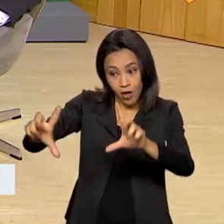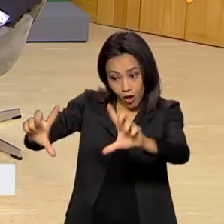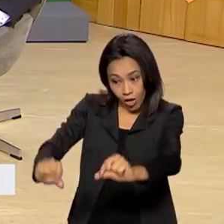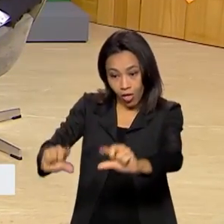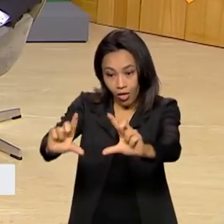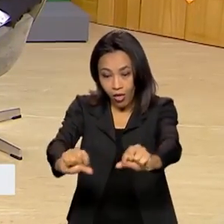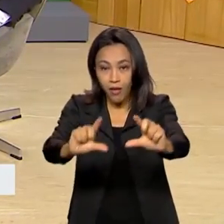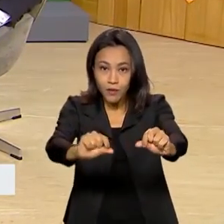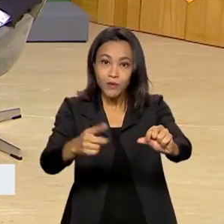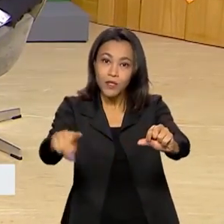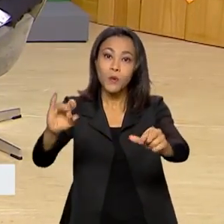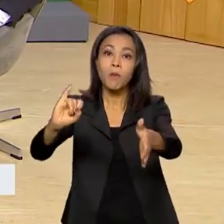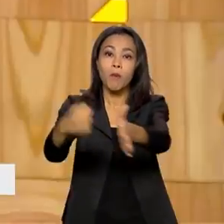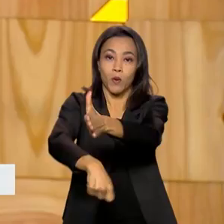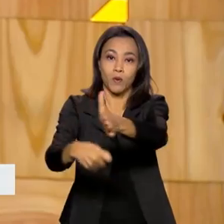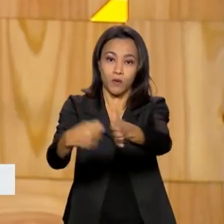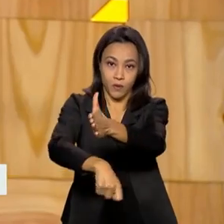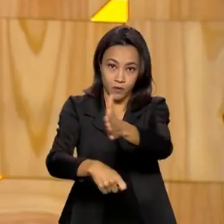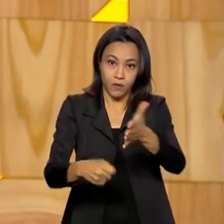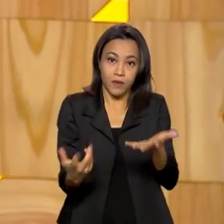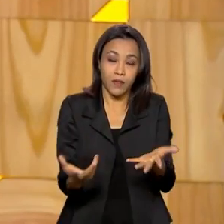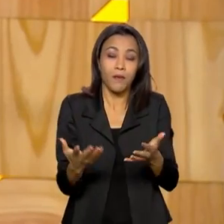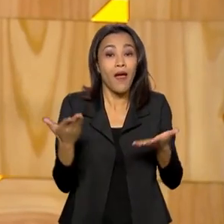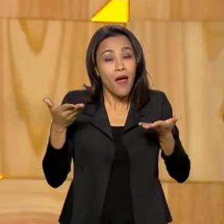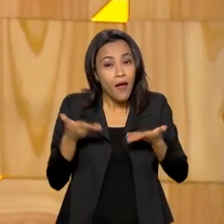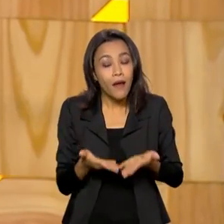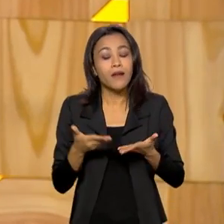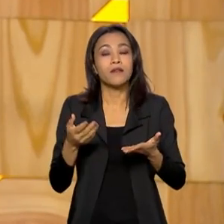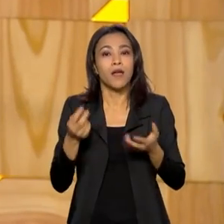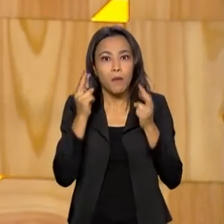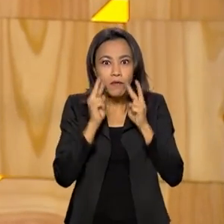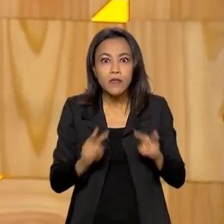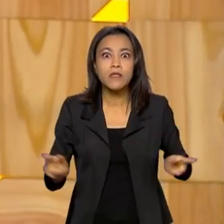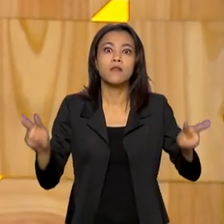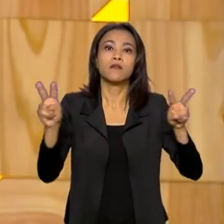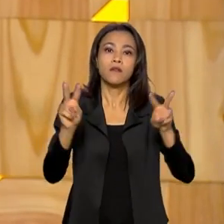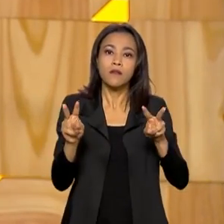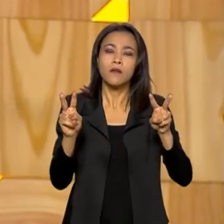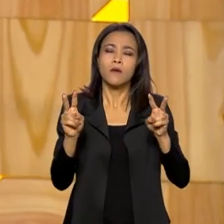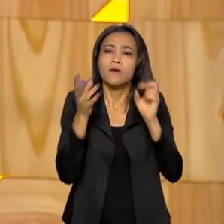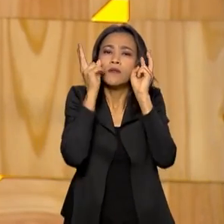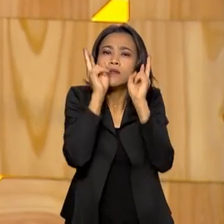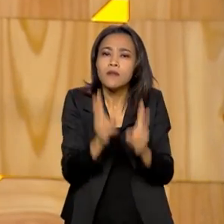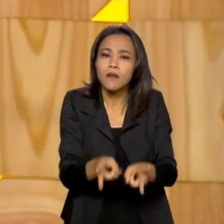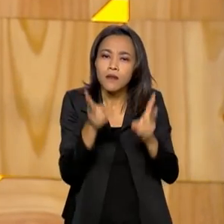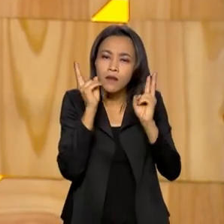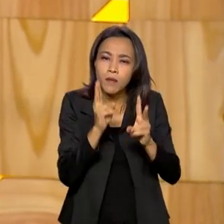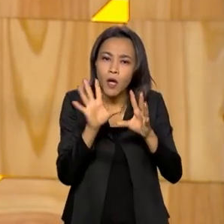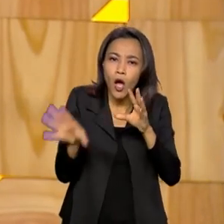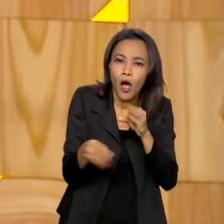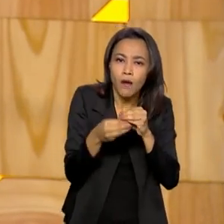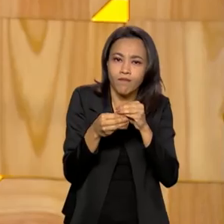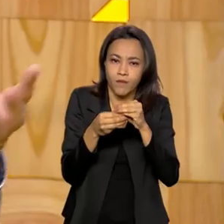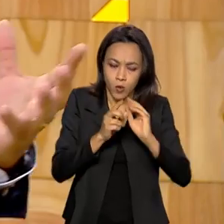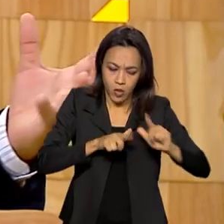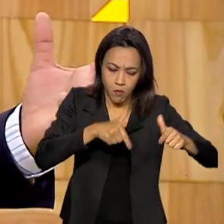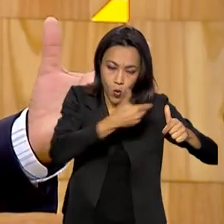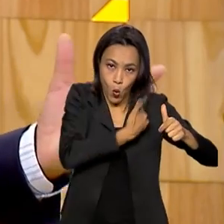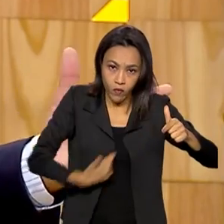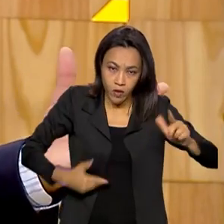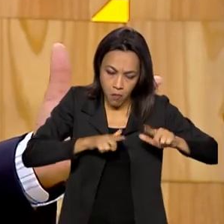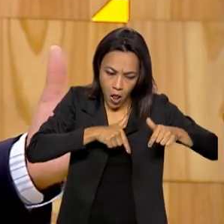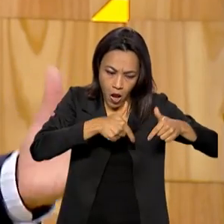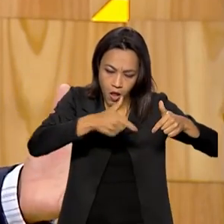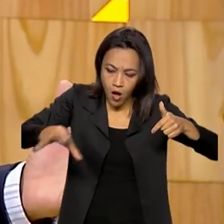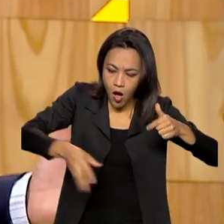imposto então é um uma visão que a gente tem de sempre tá complementando as ações do governo a gente atende a